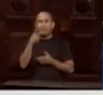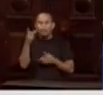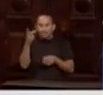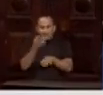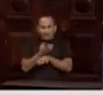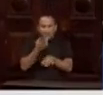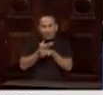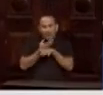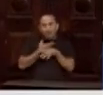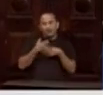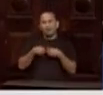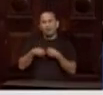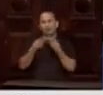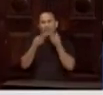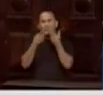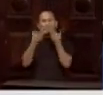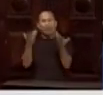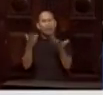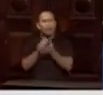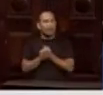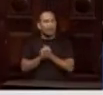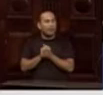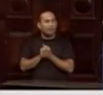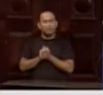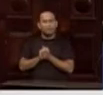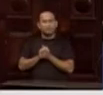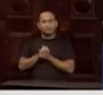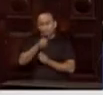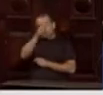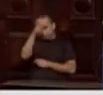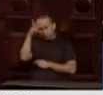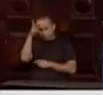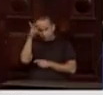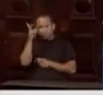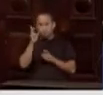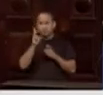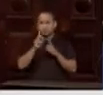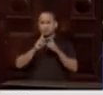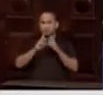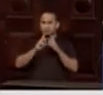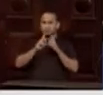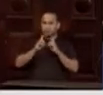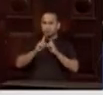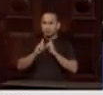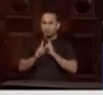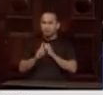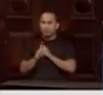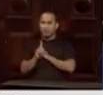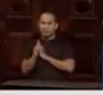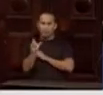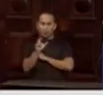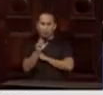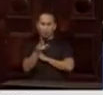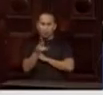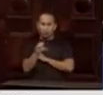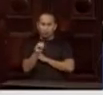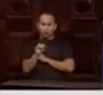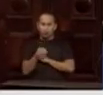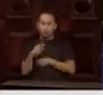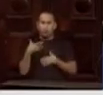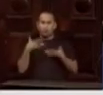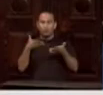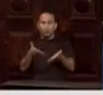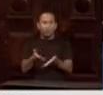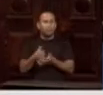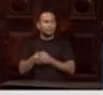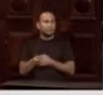que eu me recordo que eu aproveitei a oportunidade de discutir, que foi sobre a questão do bilhete único, e que hoje nós estamos já